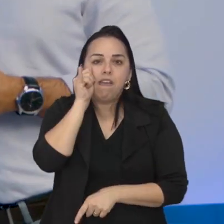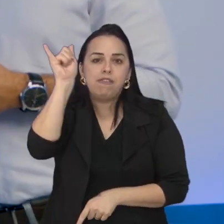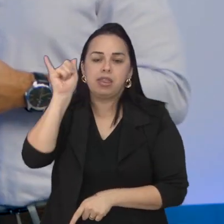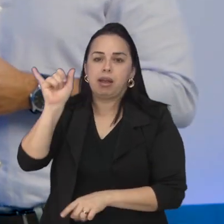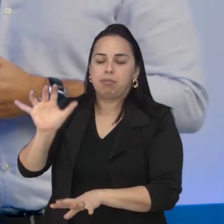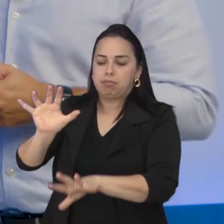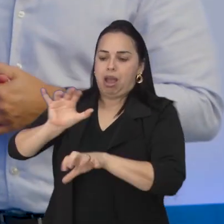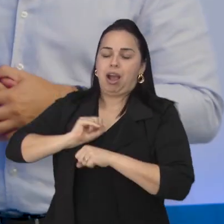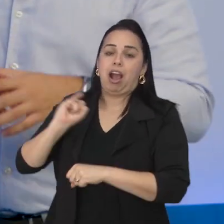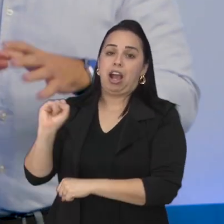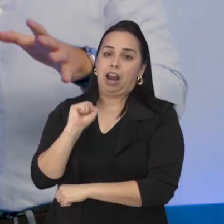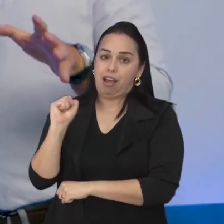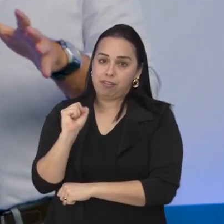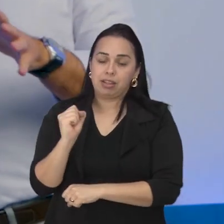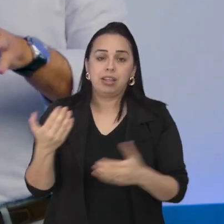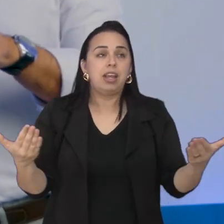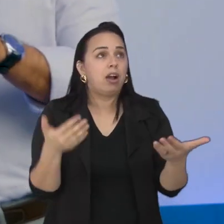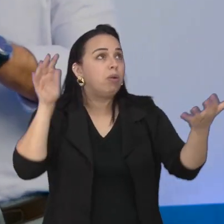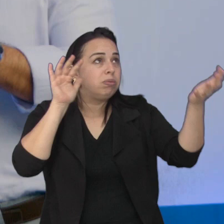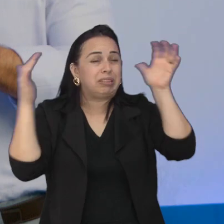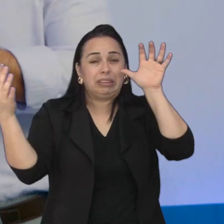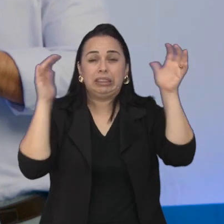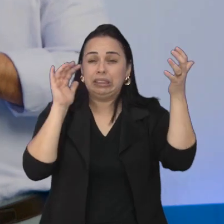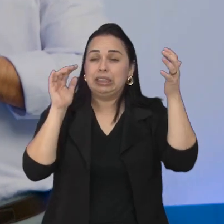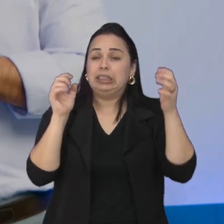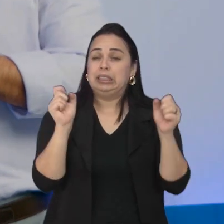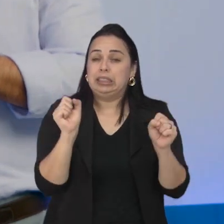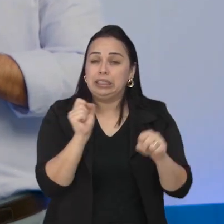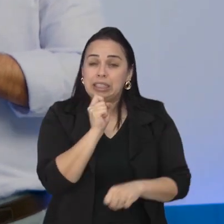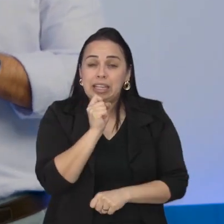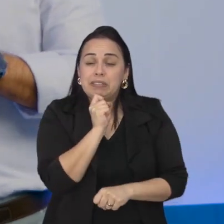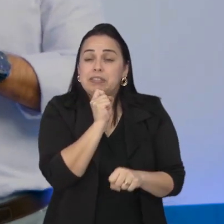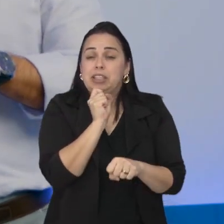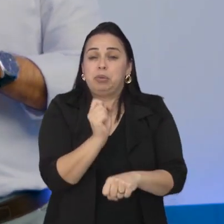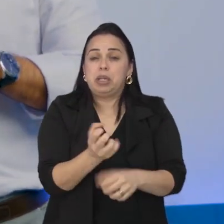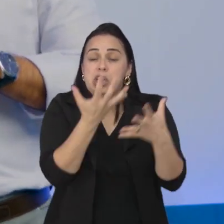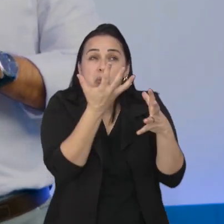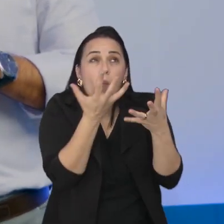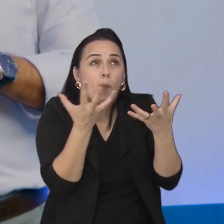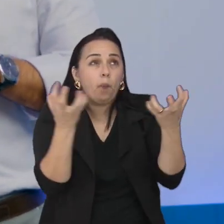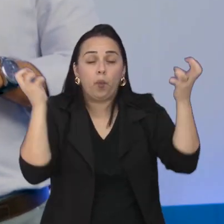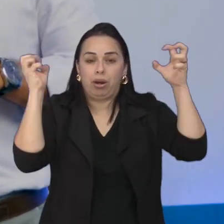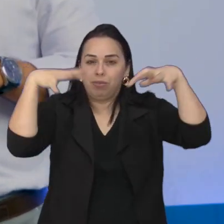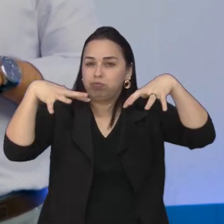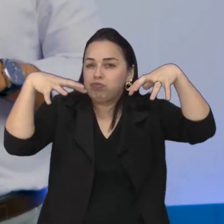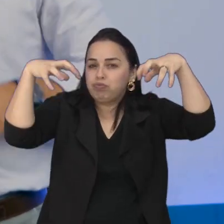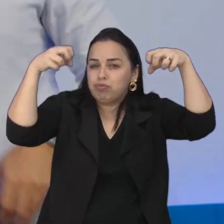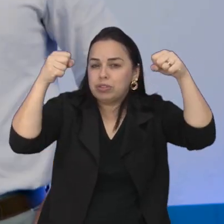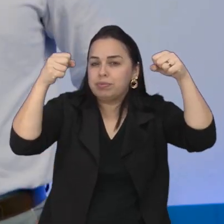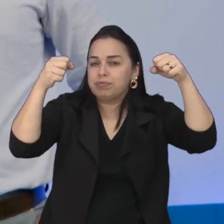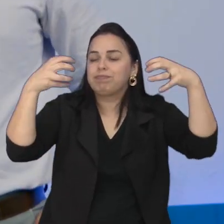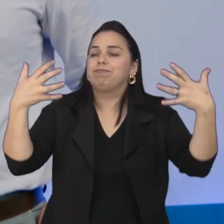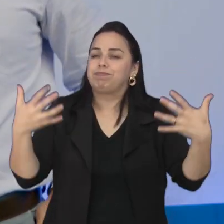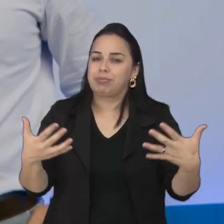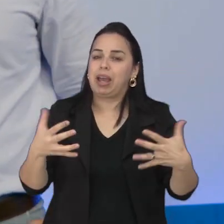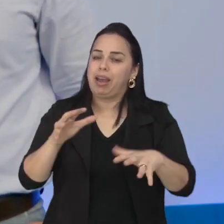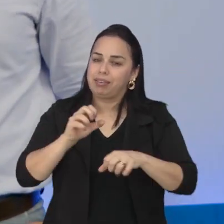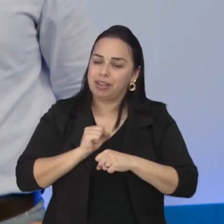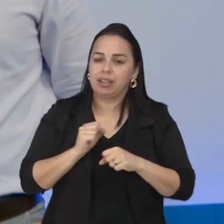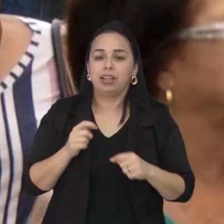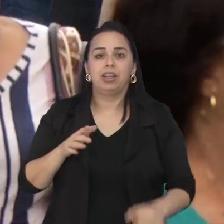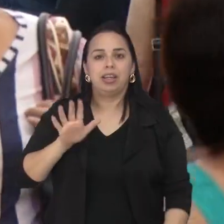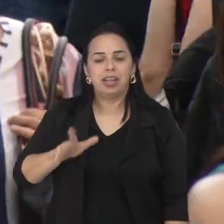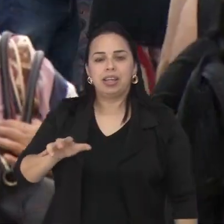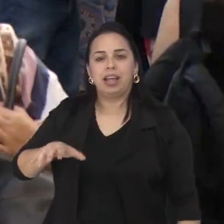da prevenção, a vacina também impede os casos graves da doença. E agora, com a chegada do tempo mais frio e seco, é importante se